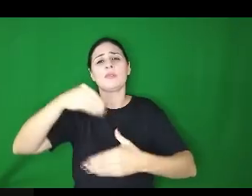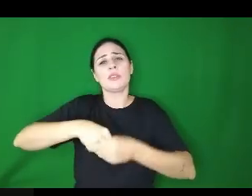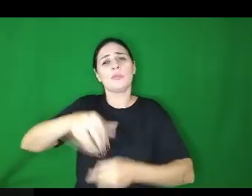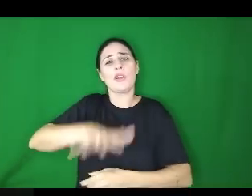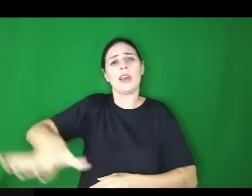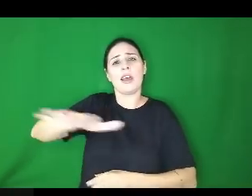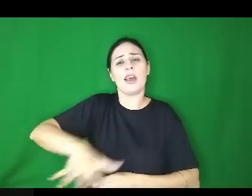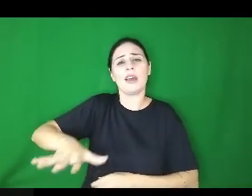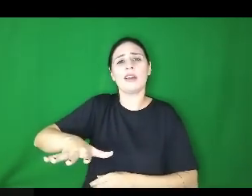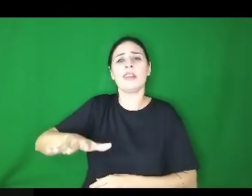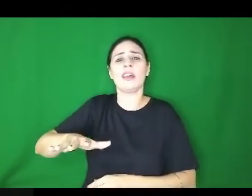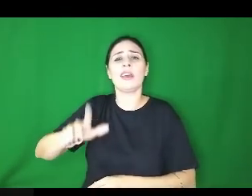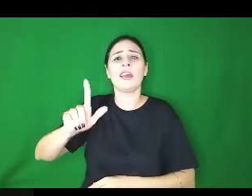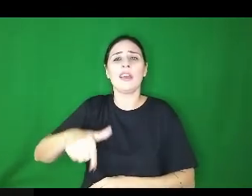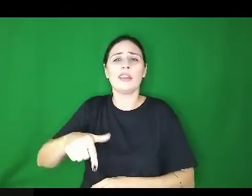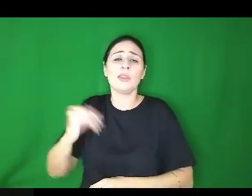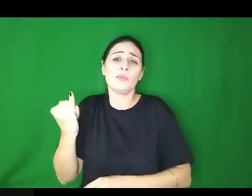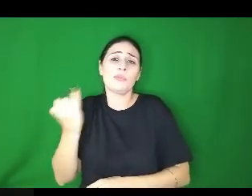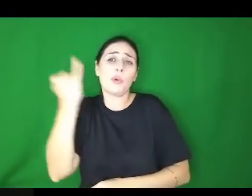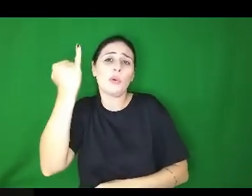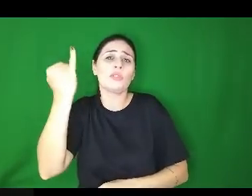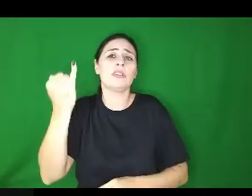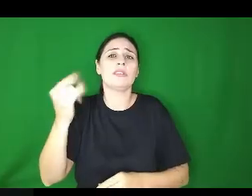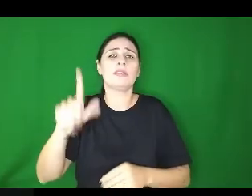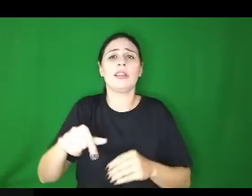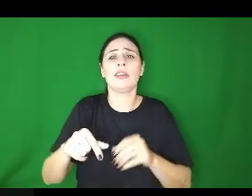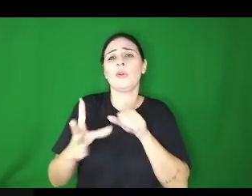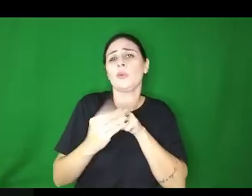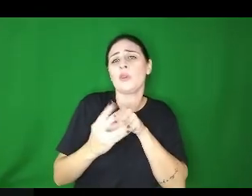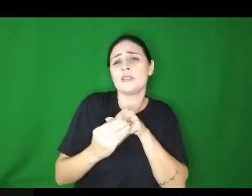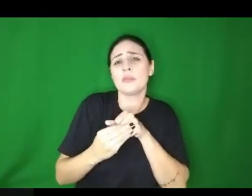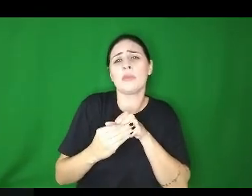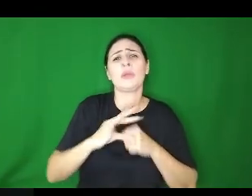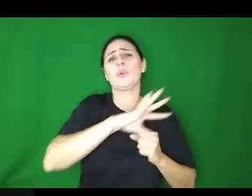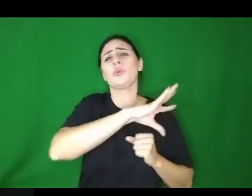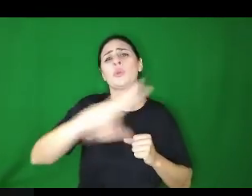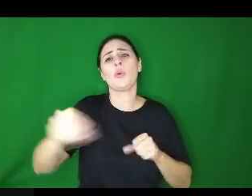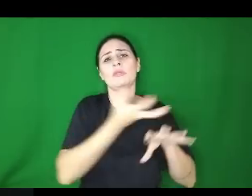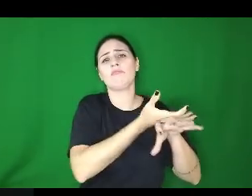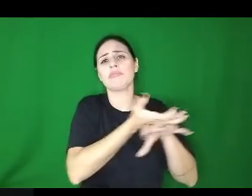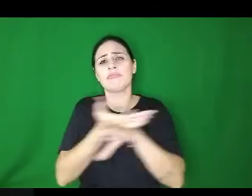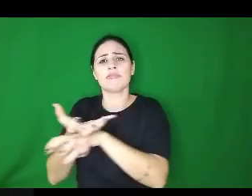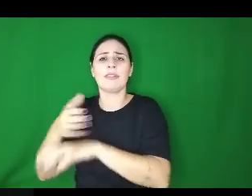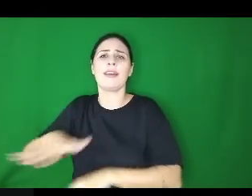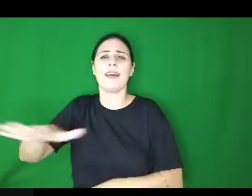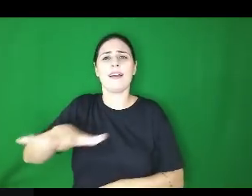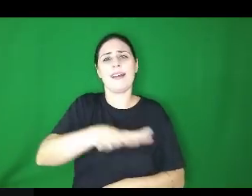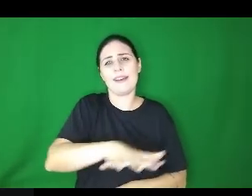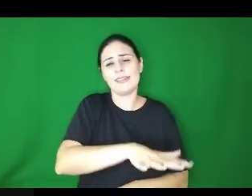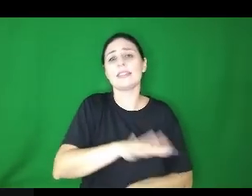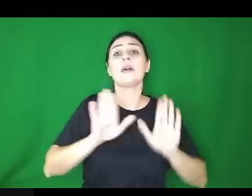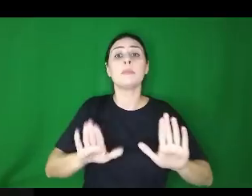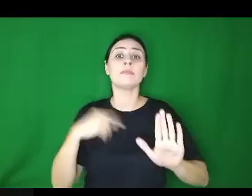Bom, e aí, reforçando, né, quando estou falando esse tipo